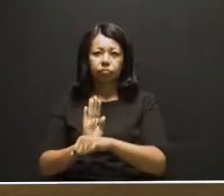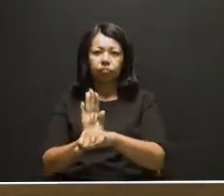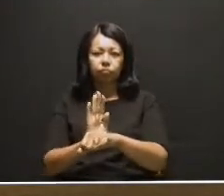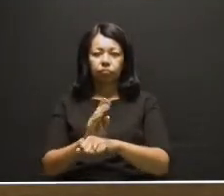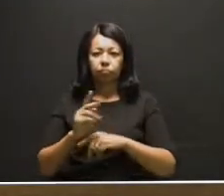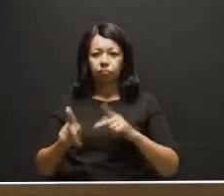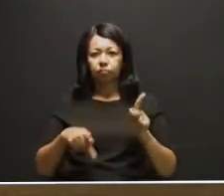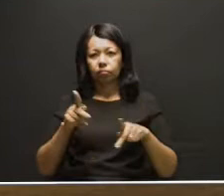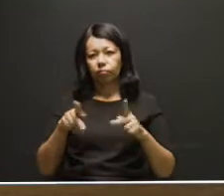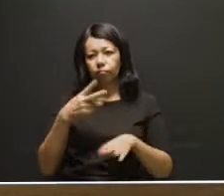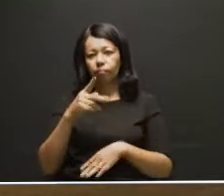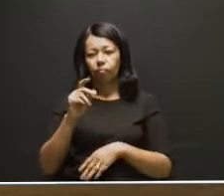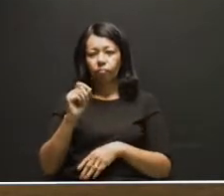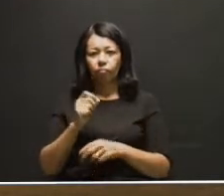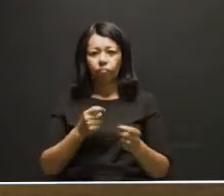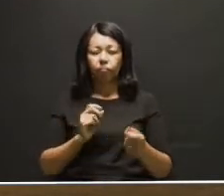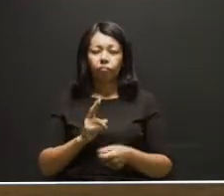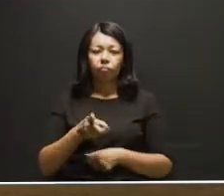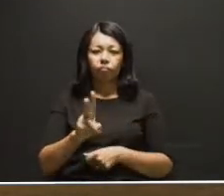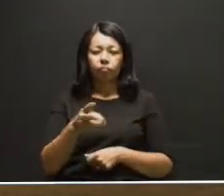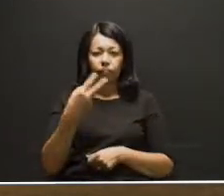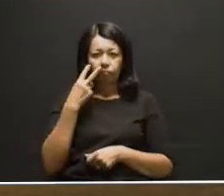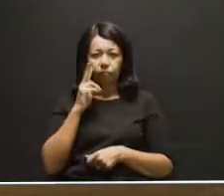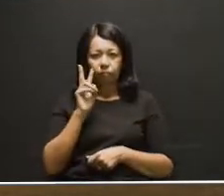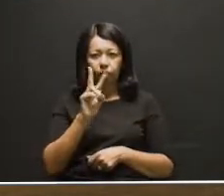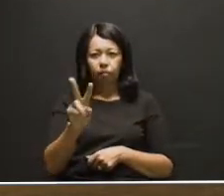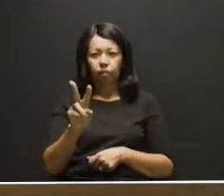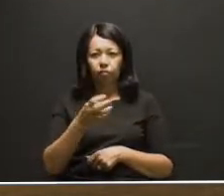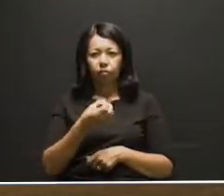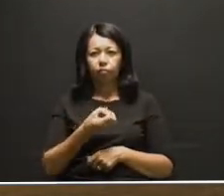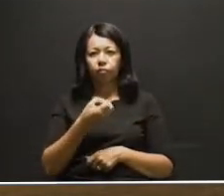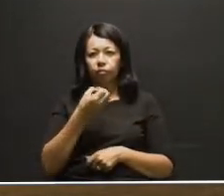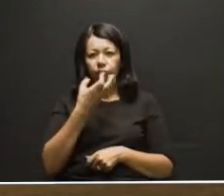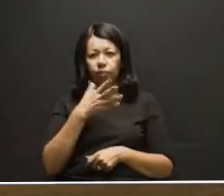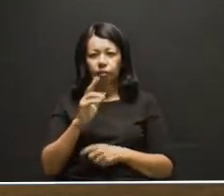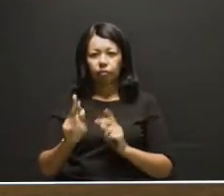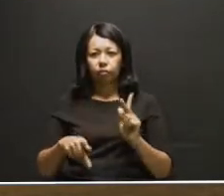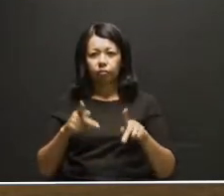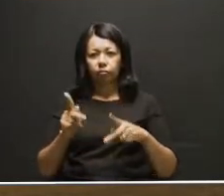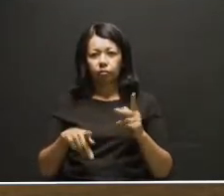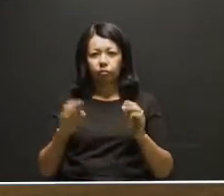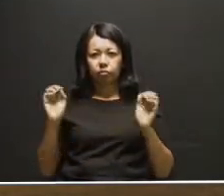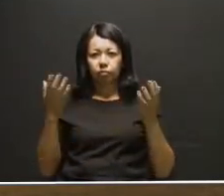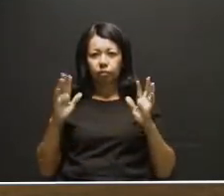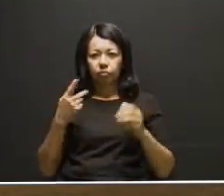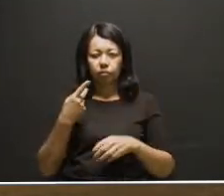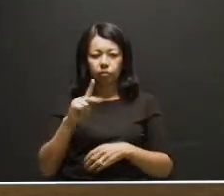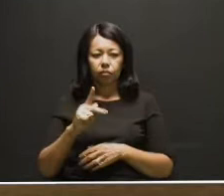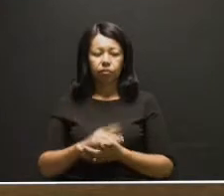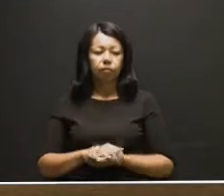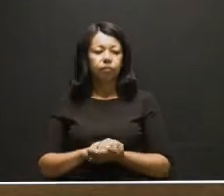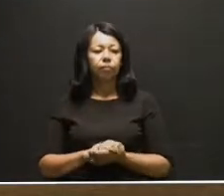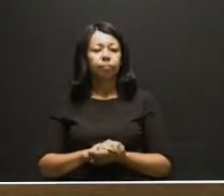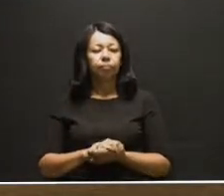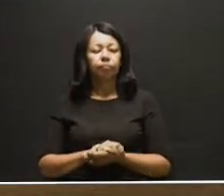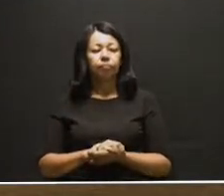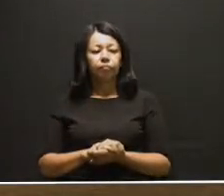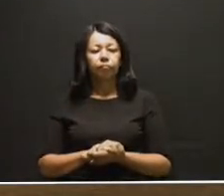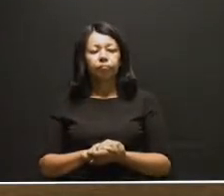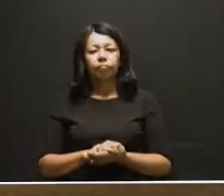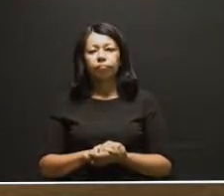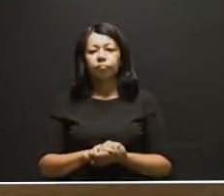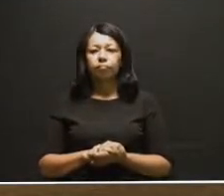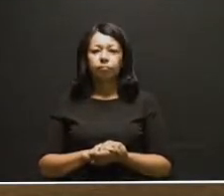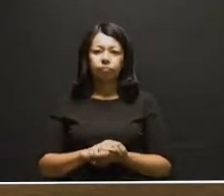população e vossa excelência como sempre olhando para o bem estar da nossa população parabéns a vossa excelência mas aqui pra encerrar